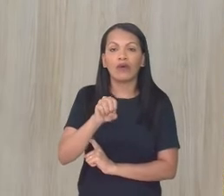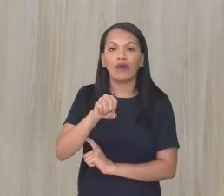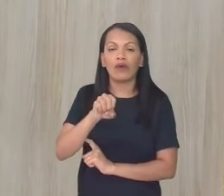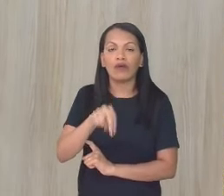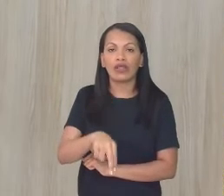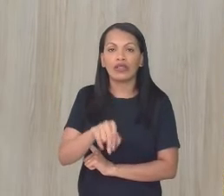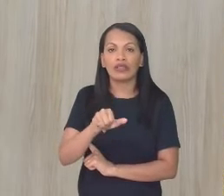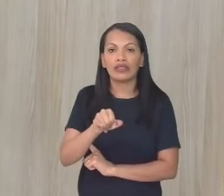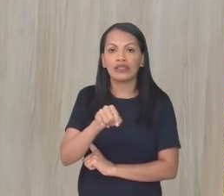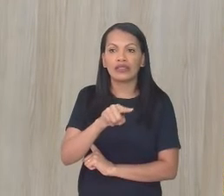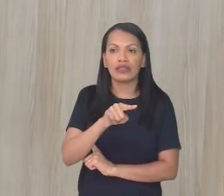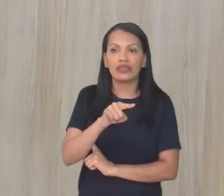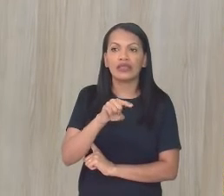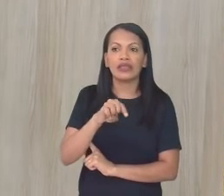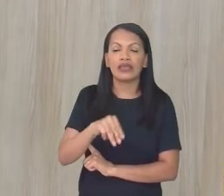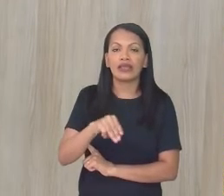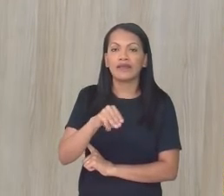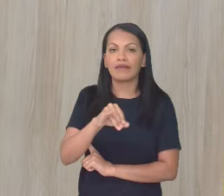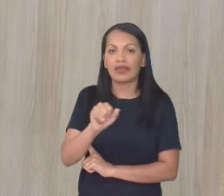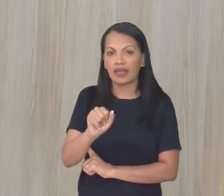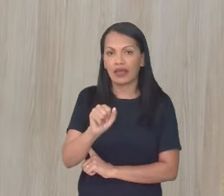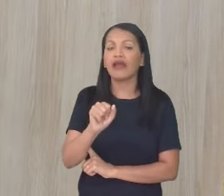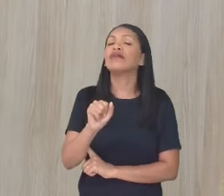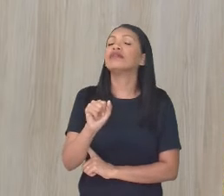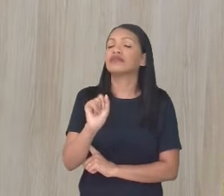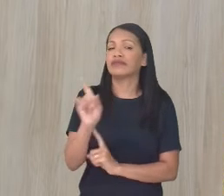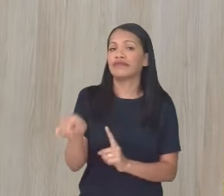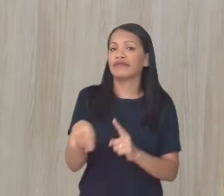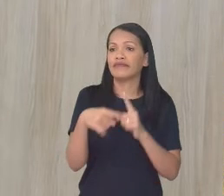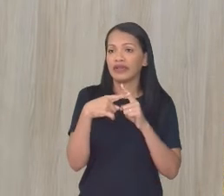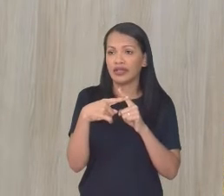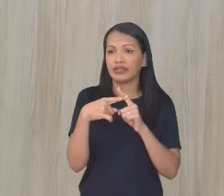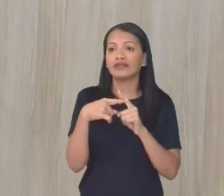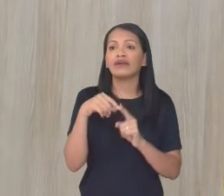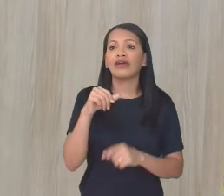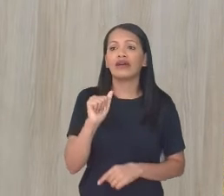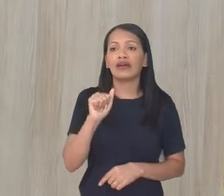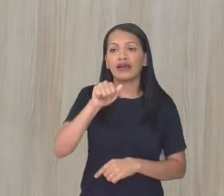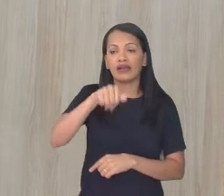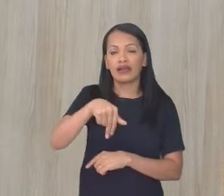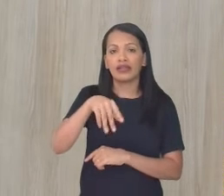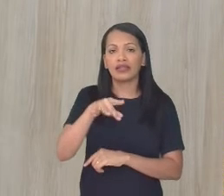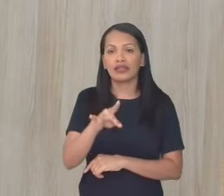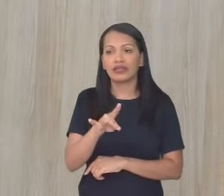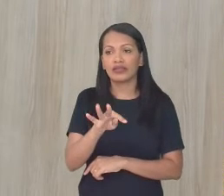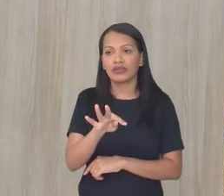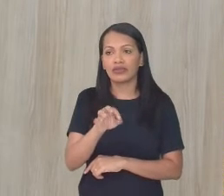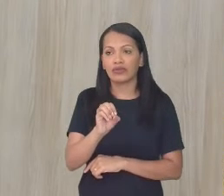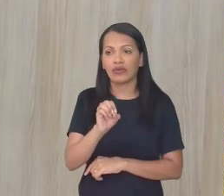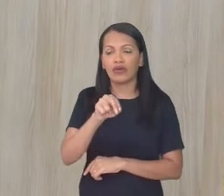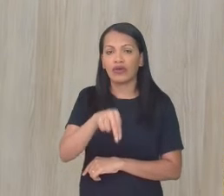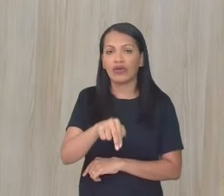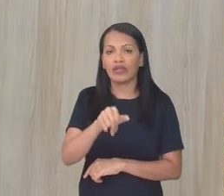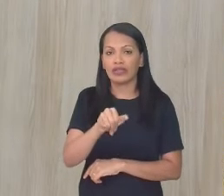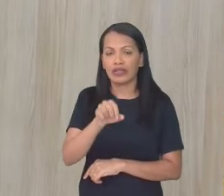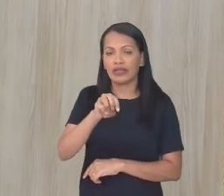Um conteúdo gostoso, não é? Usado no nosso dia a dia. E vamos aprender,